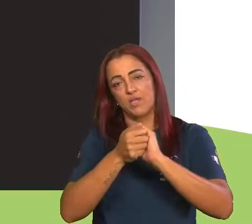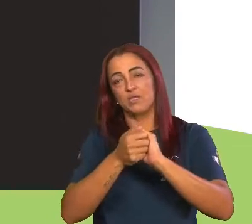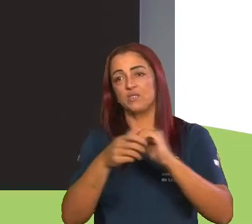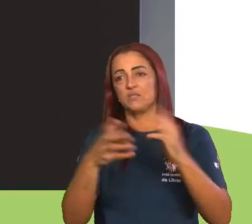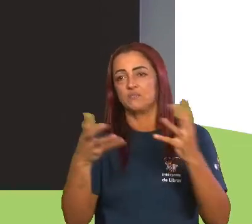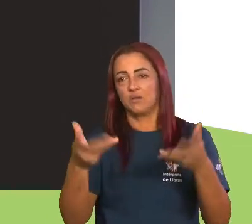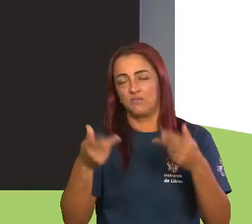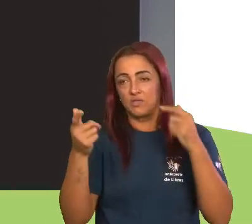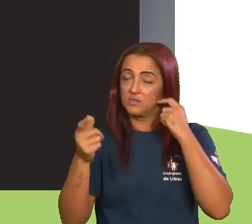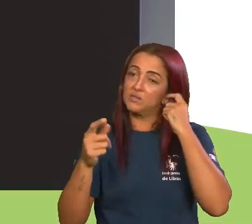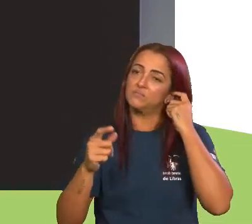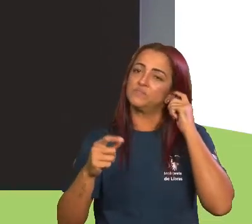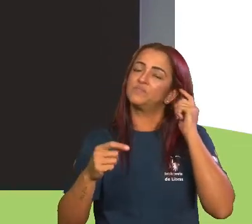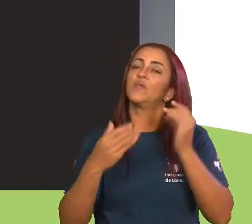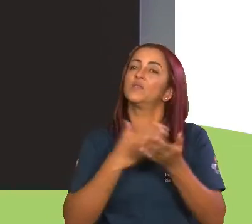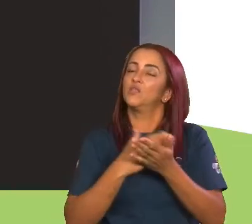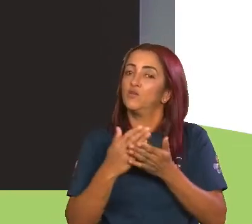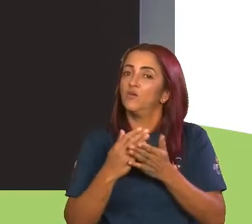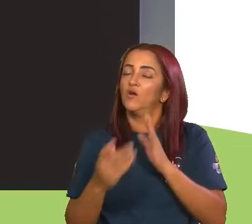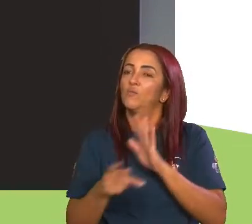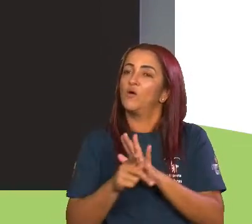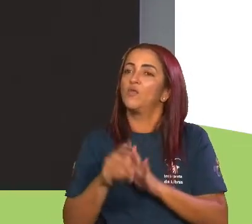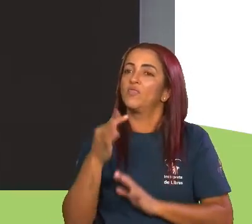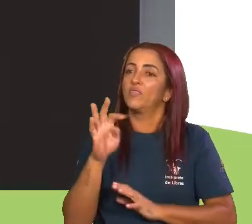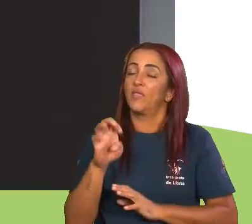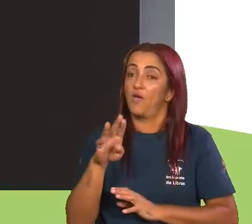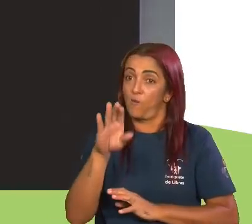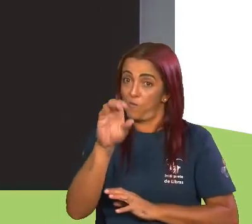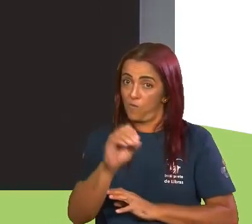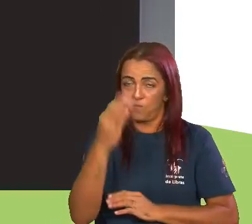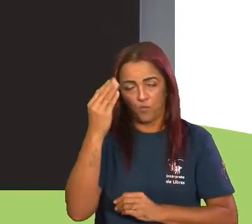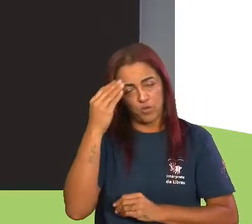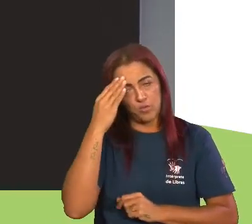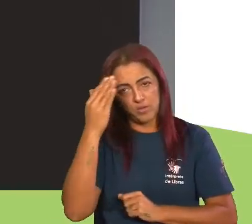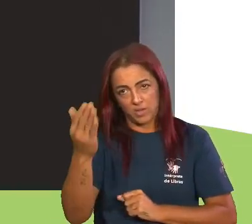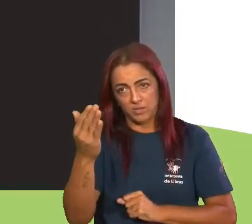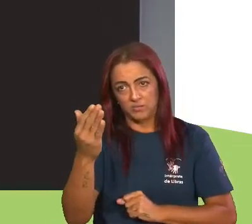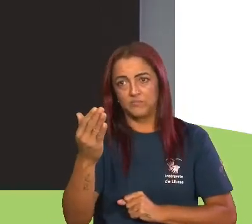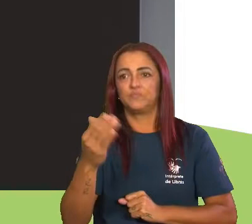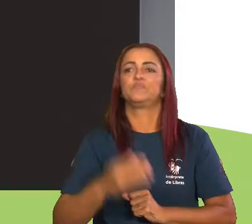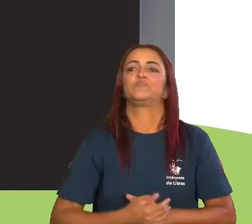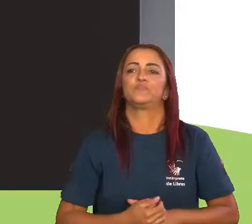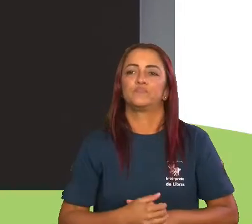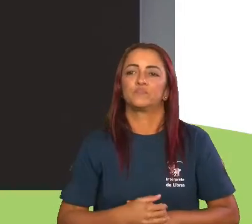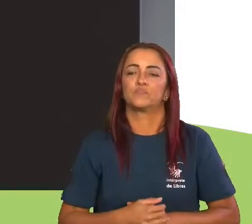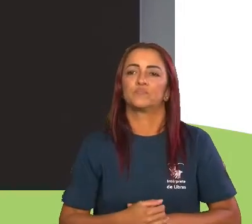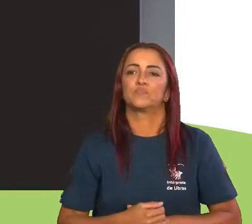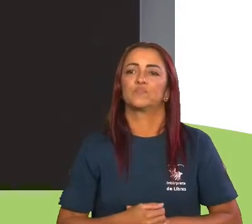espetáculo, parabéns pelas iniciativas, parabéns pelo TEL. E muito obrigado por participar desse momento com a gente.